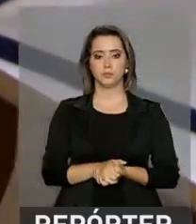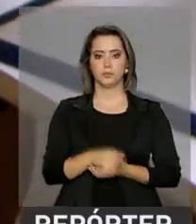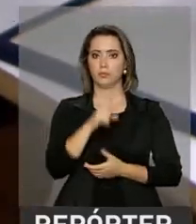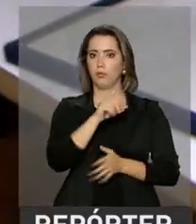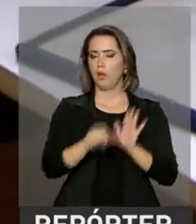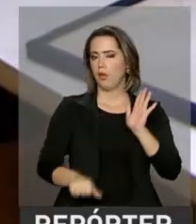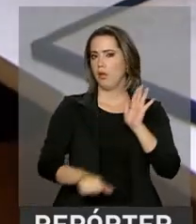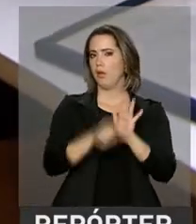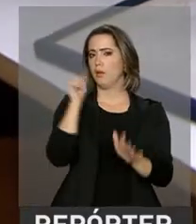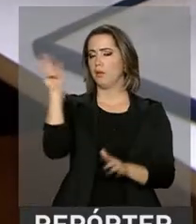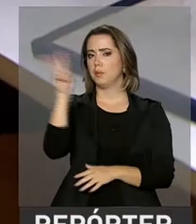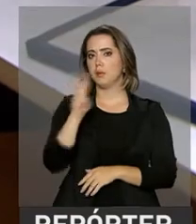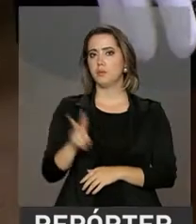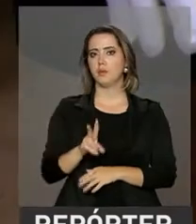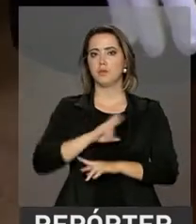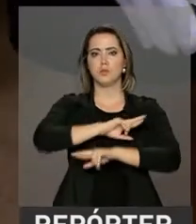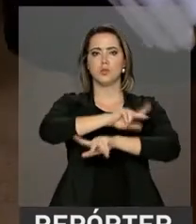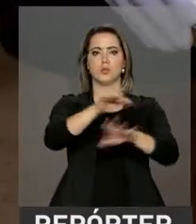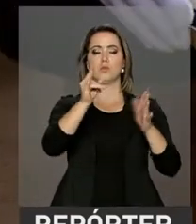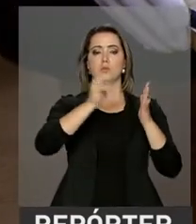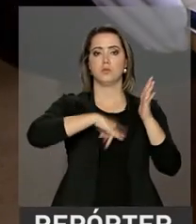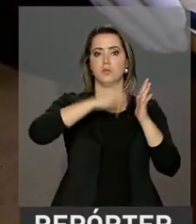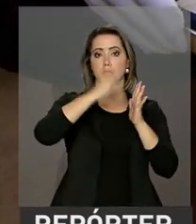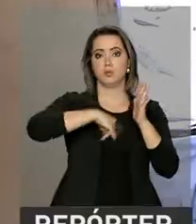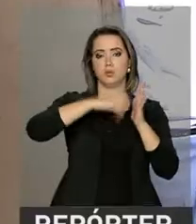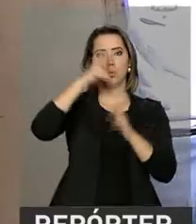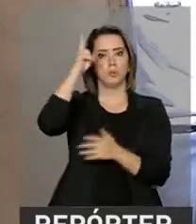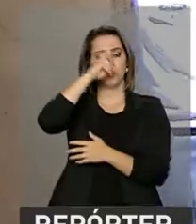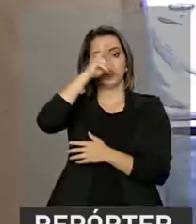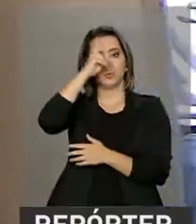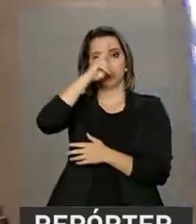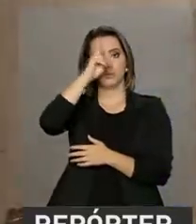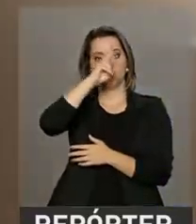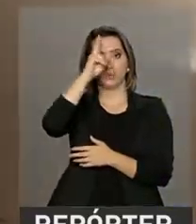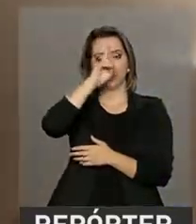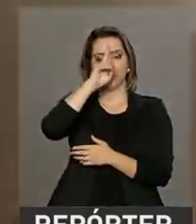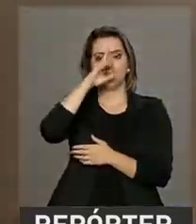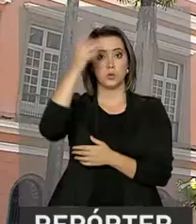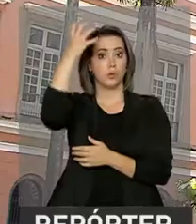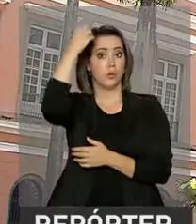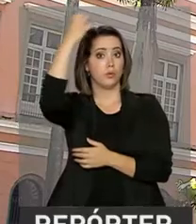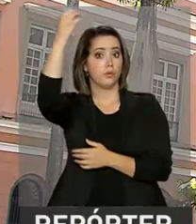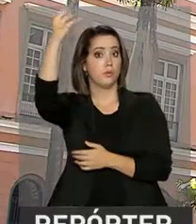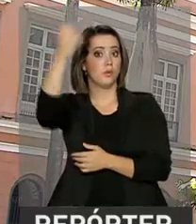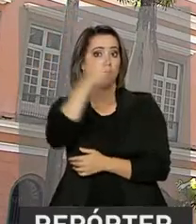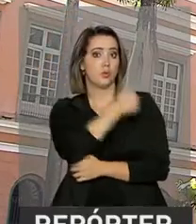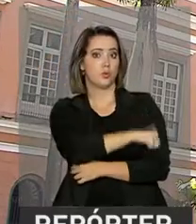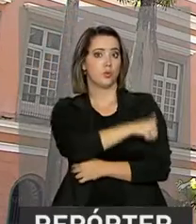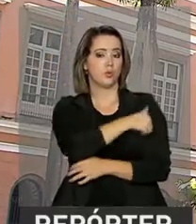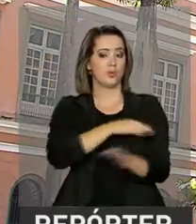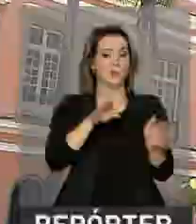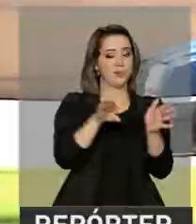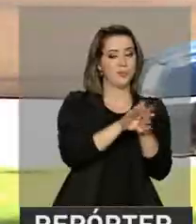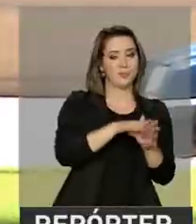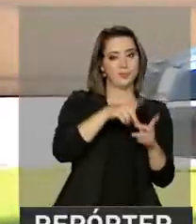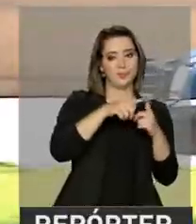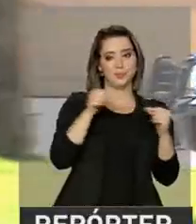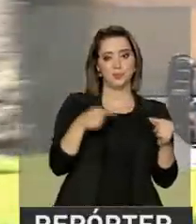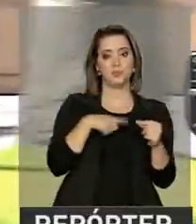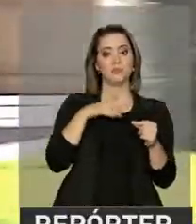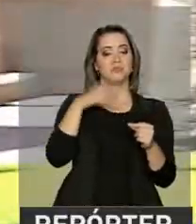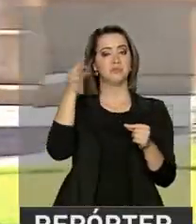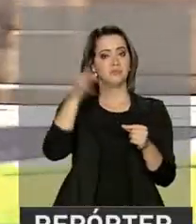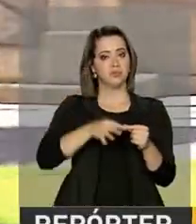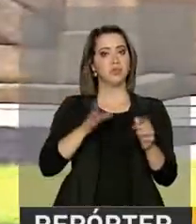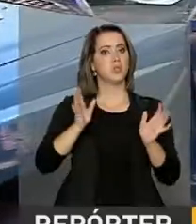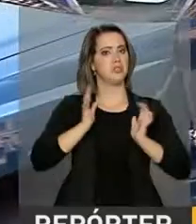É a primeira vez que tantos documentos históricos saem do Arquivo Nacional no Rio de Janeiro. E transportar um